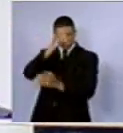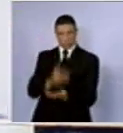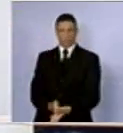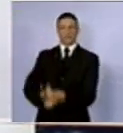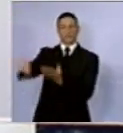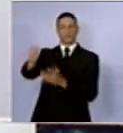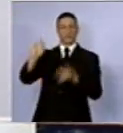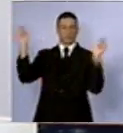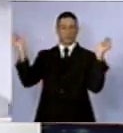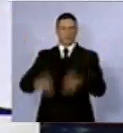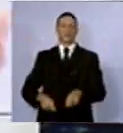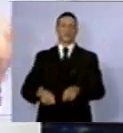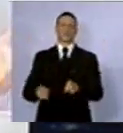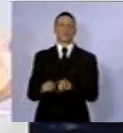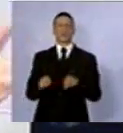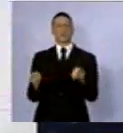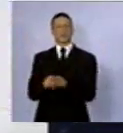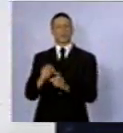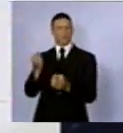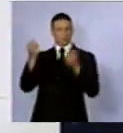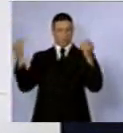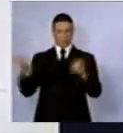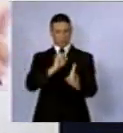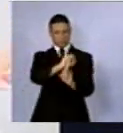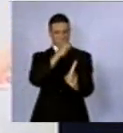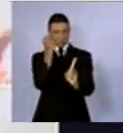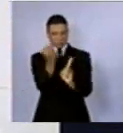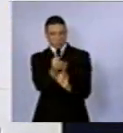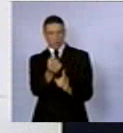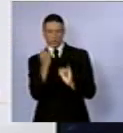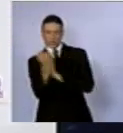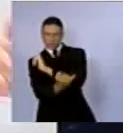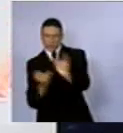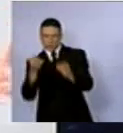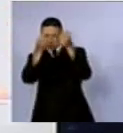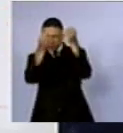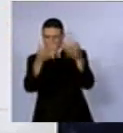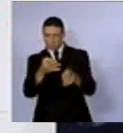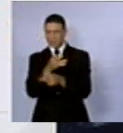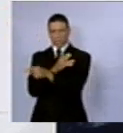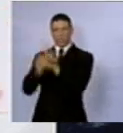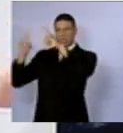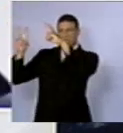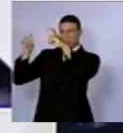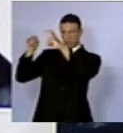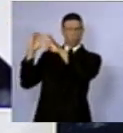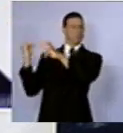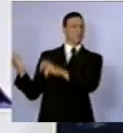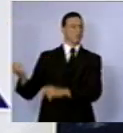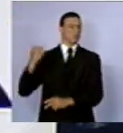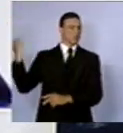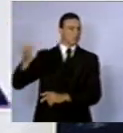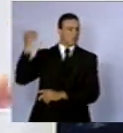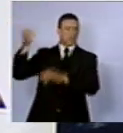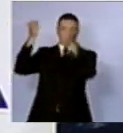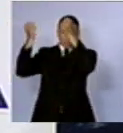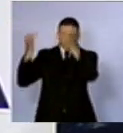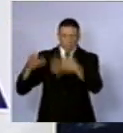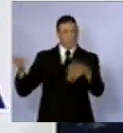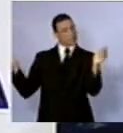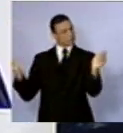também é informar a sociedade sobre o tema a relevância do tema e que está sendo debatido